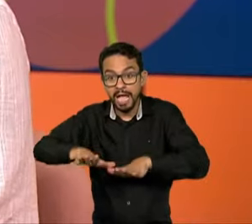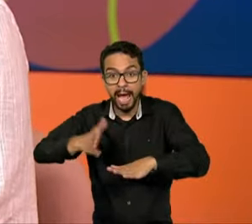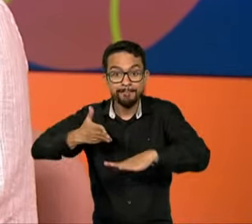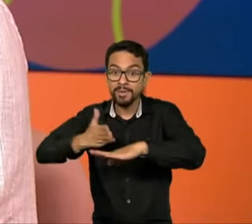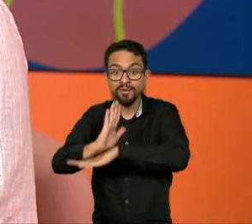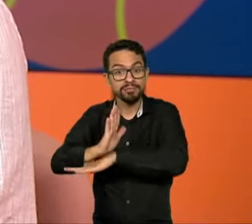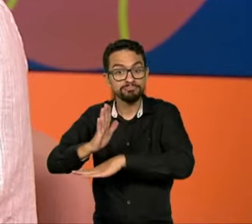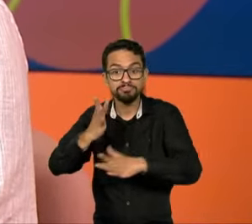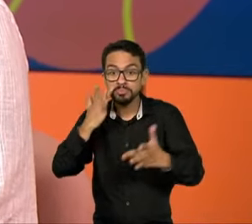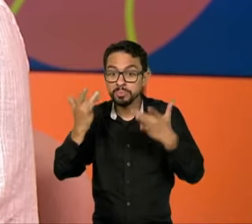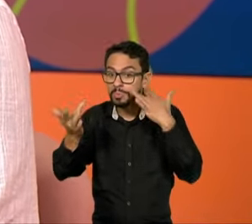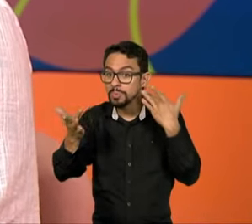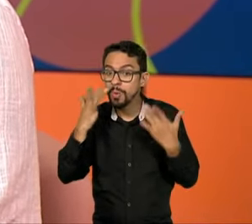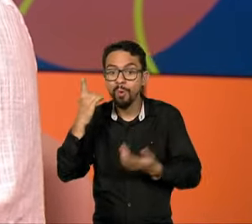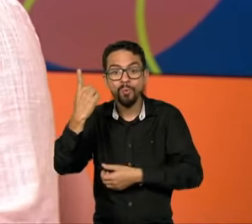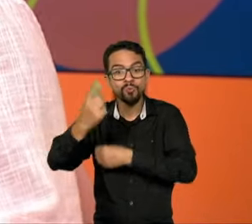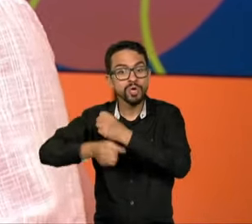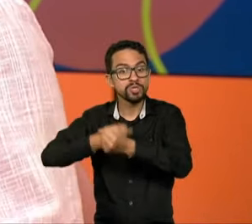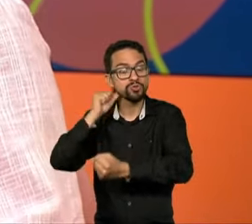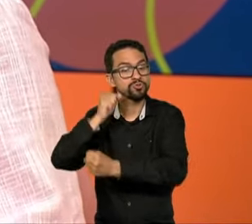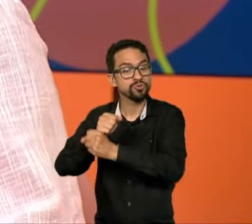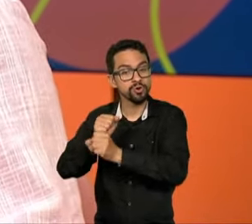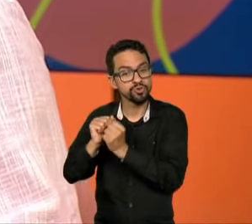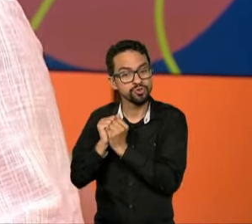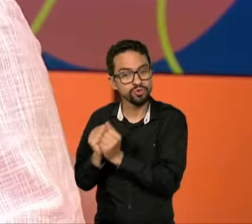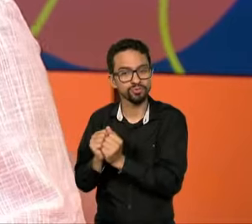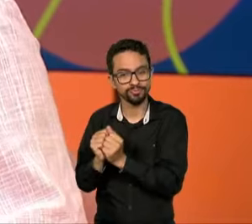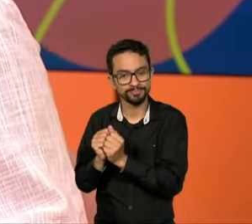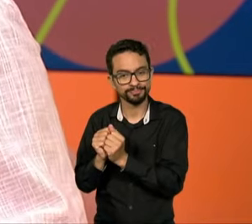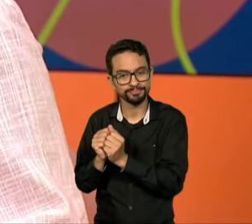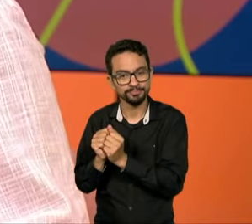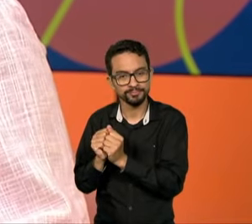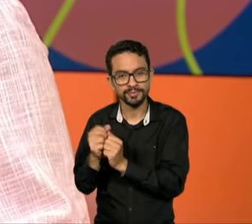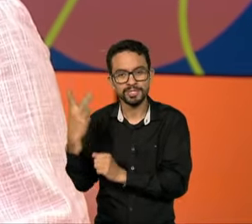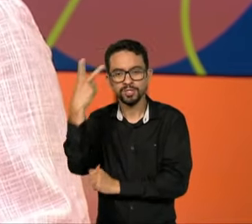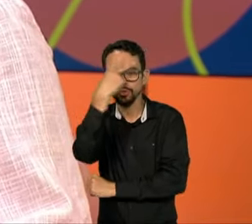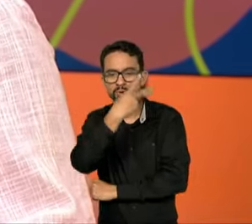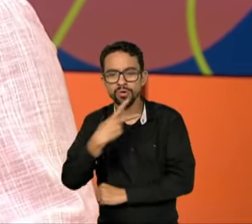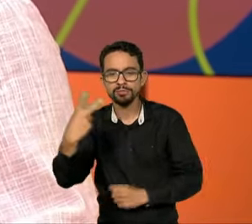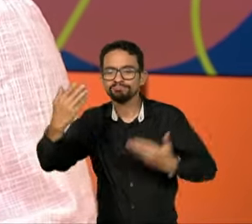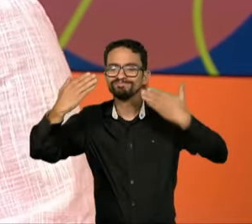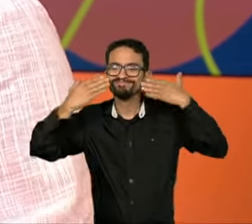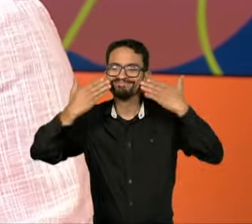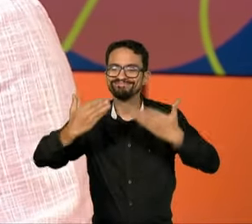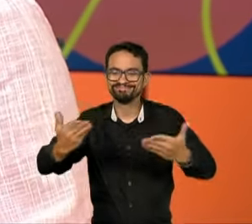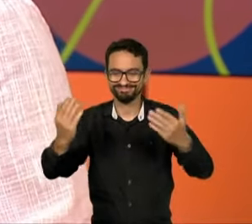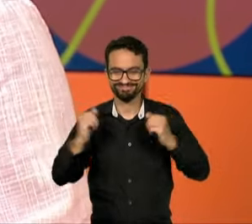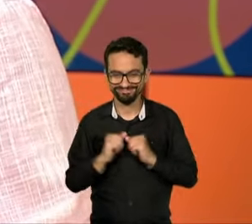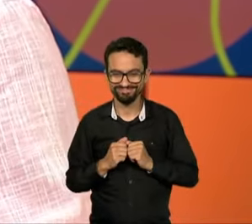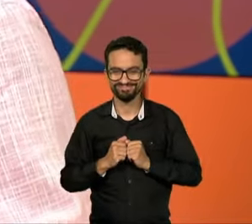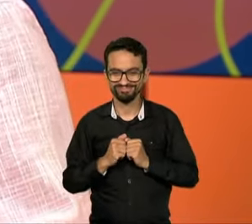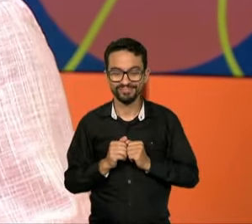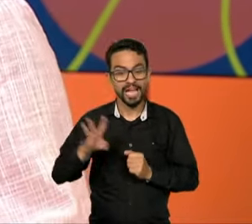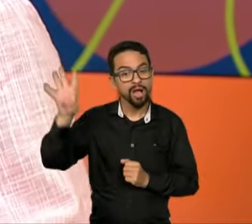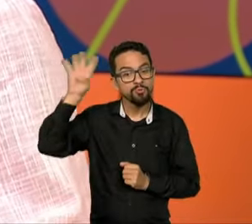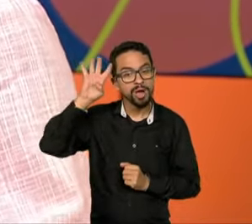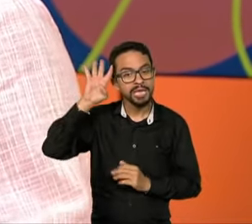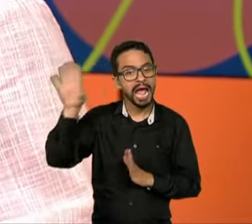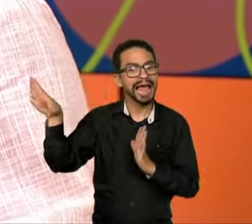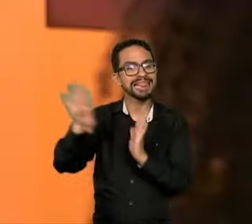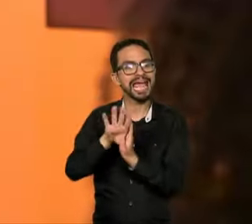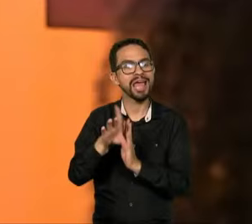E fiquei um ano em cartaz com ela. A gente ficava 2 horas em cena, de quarta a domingo.